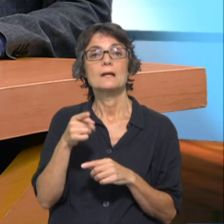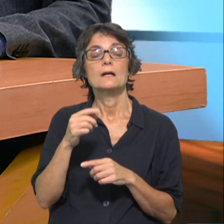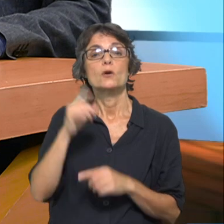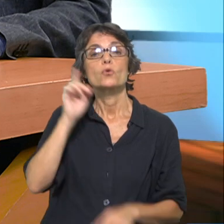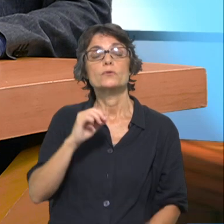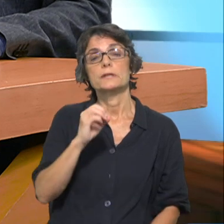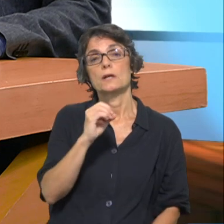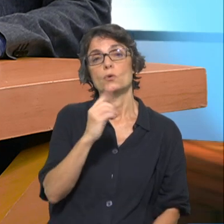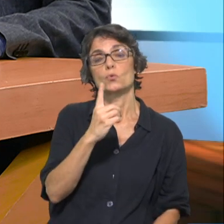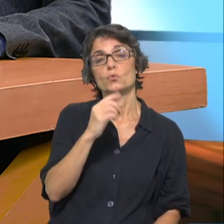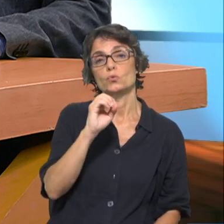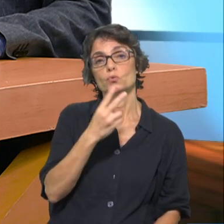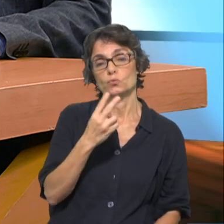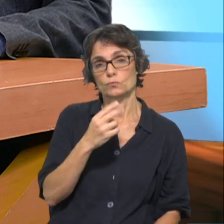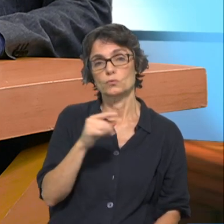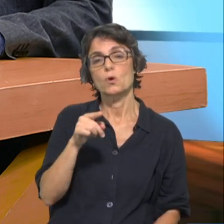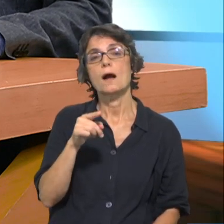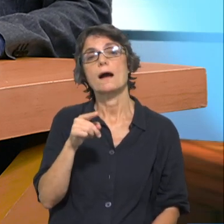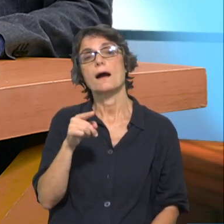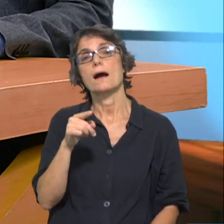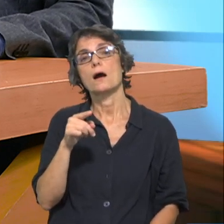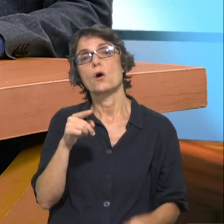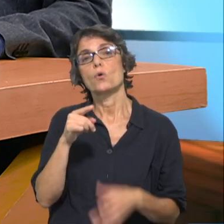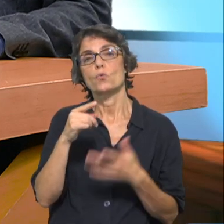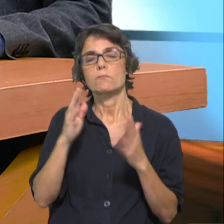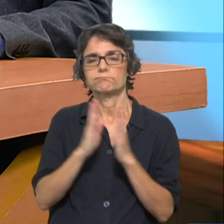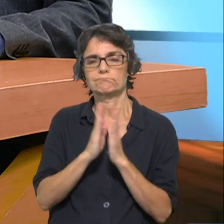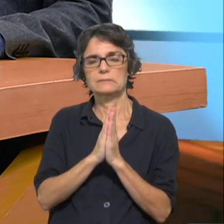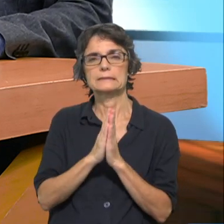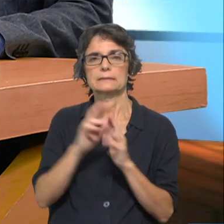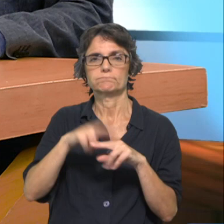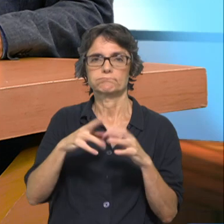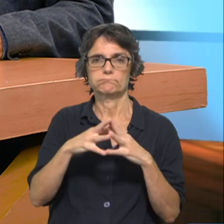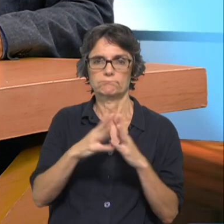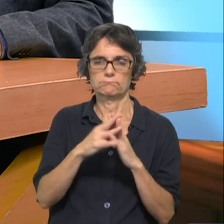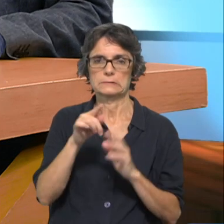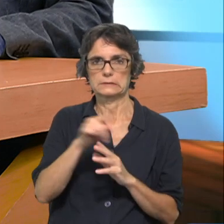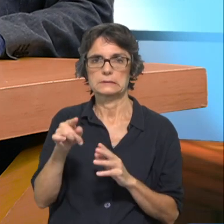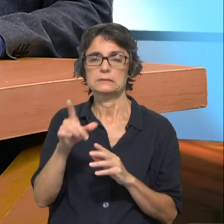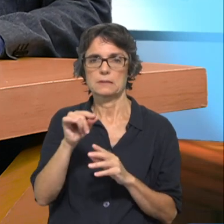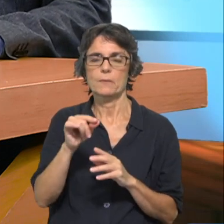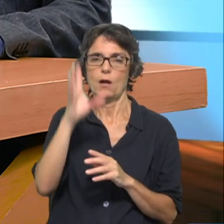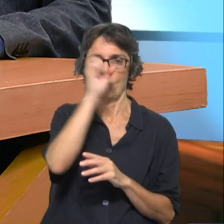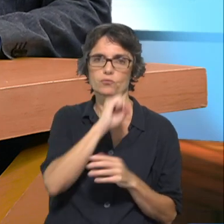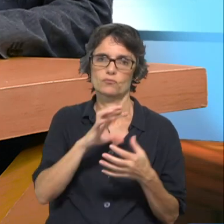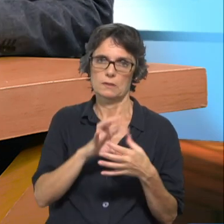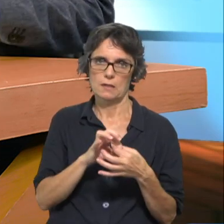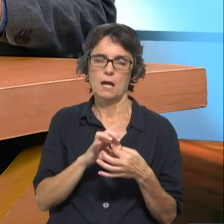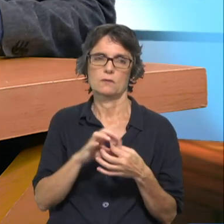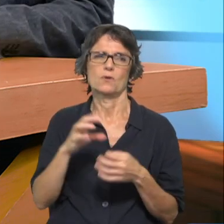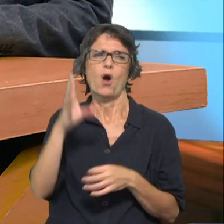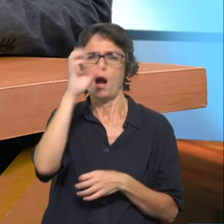uma vigília penitencial pelos abusos da Igreja e o Papa faz questão de dizer que não são apenas abusos do âmbito sexual, há abusos de poder,